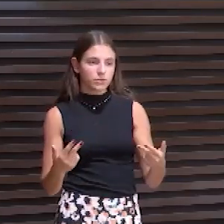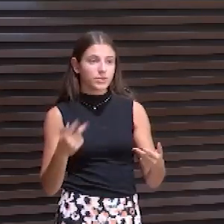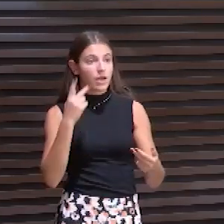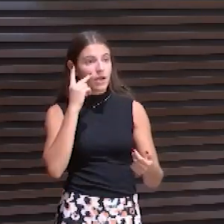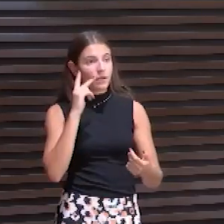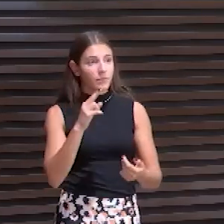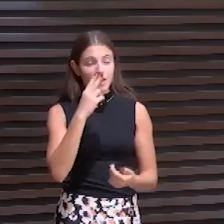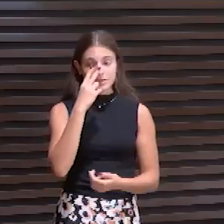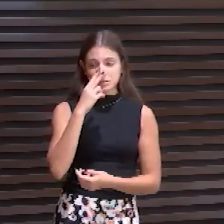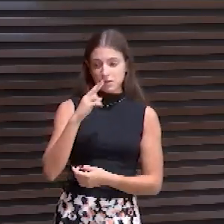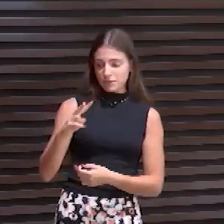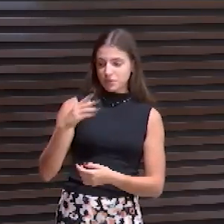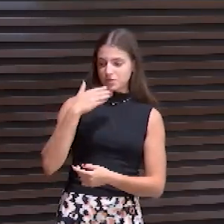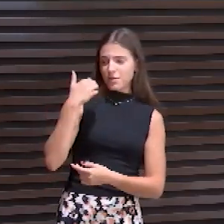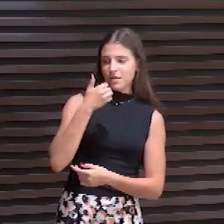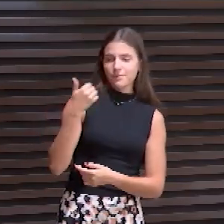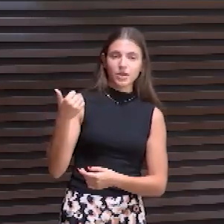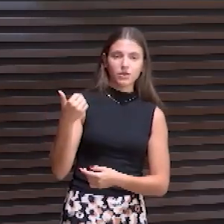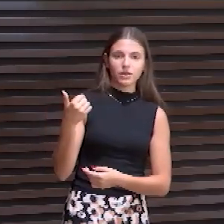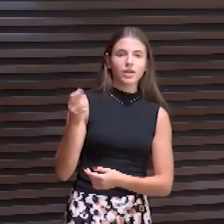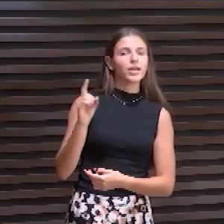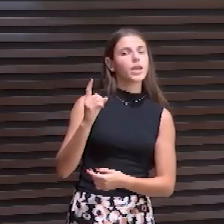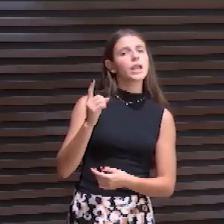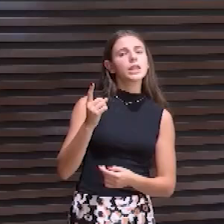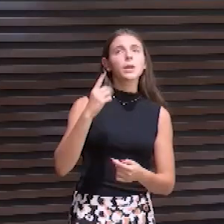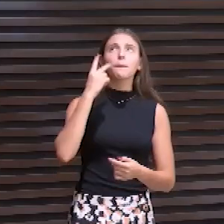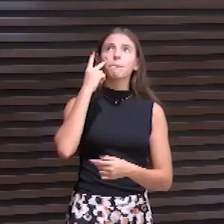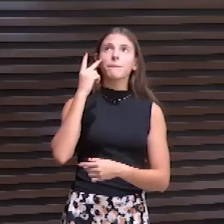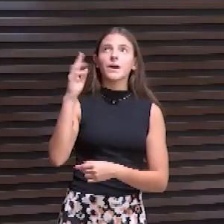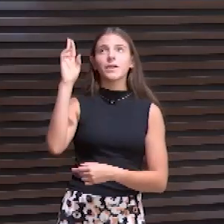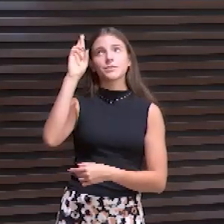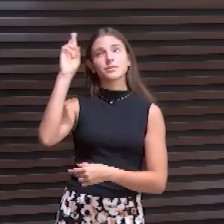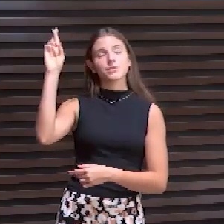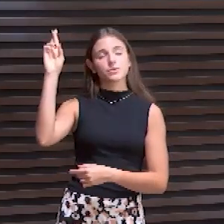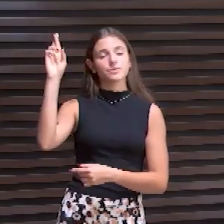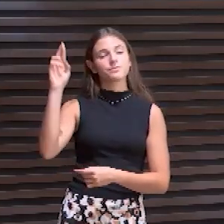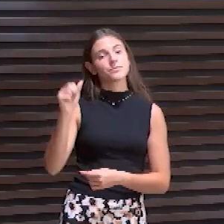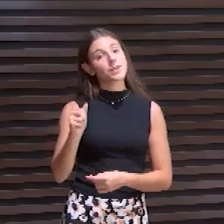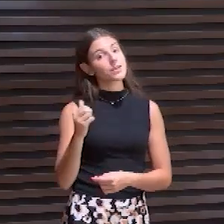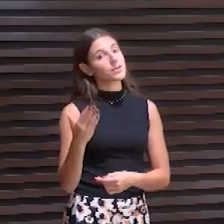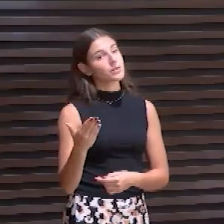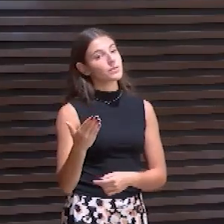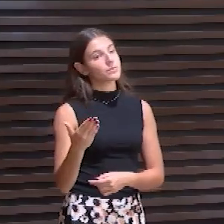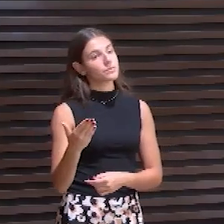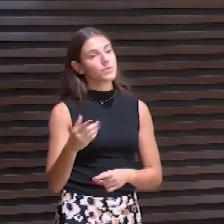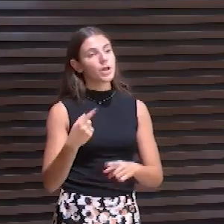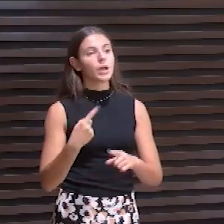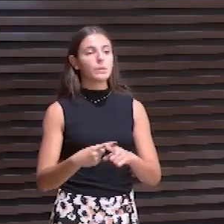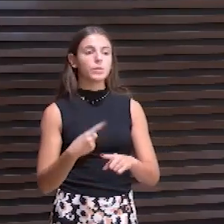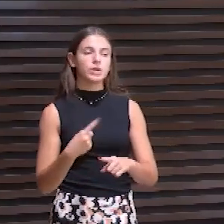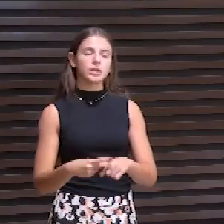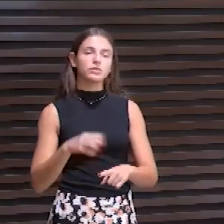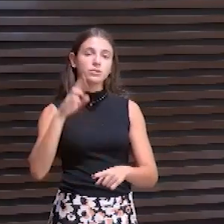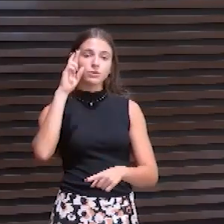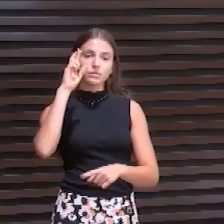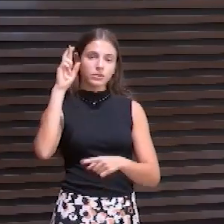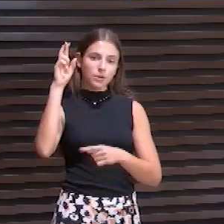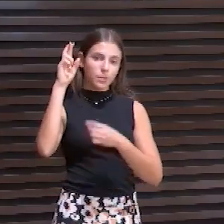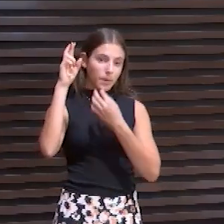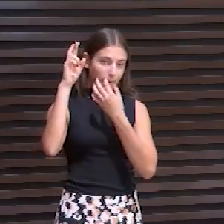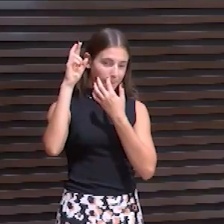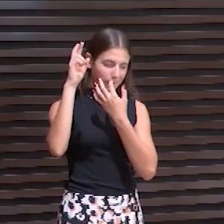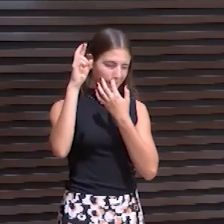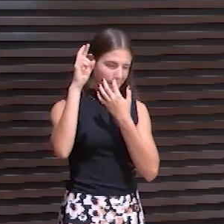visto pelos outros, e não pelo Senhor. Então, é por isso que o Senhor, Ele